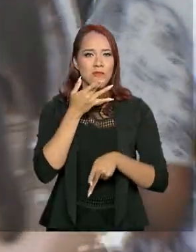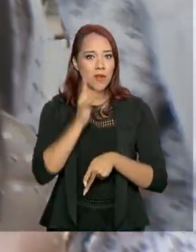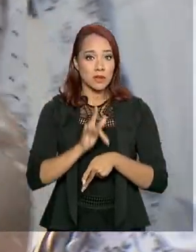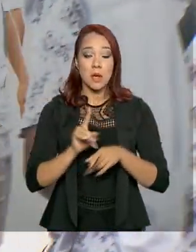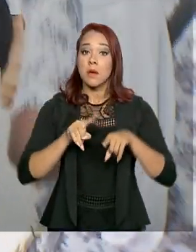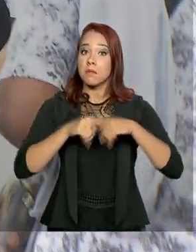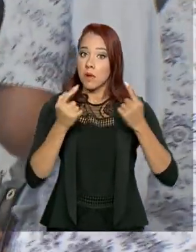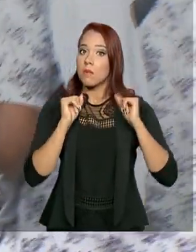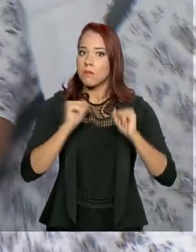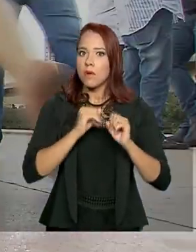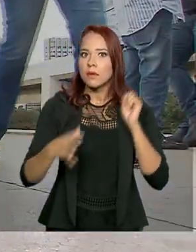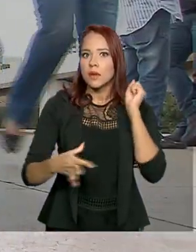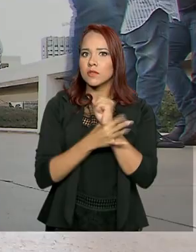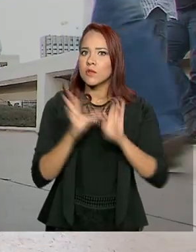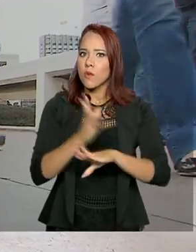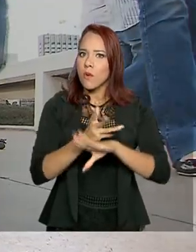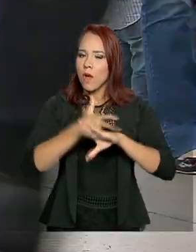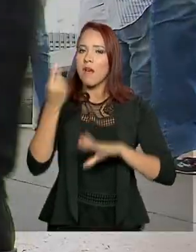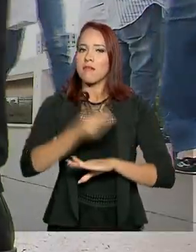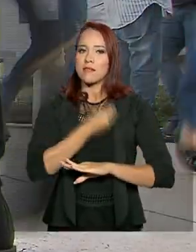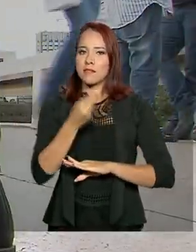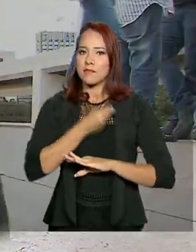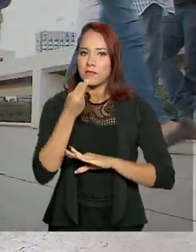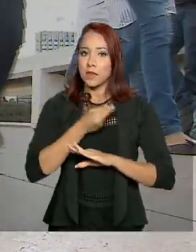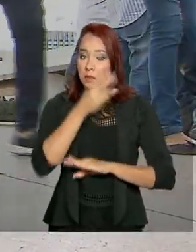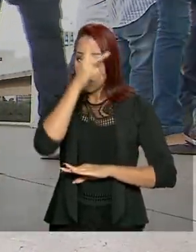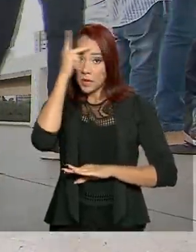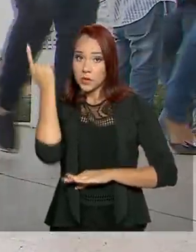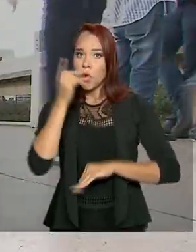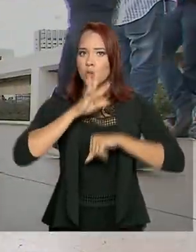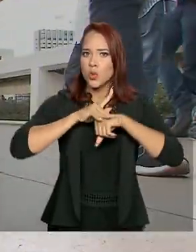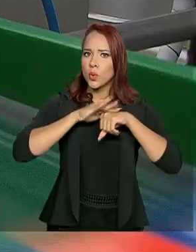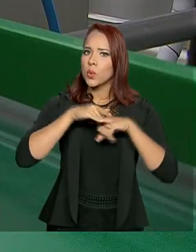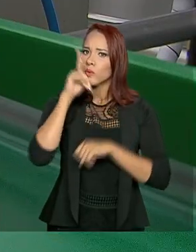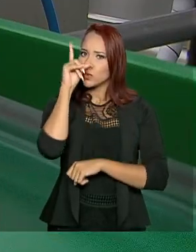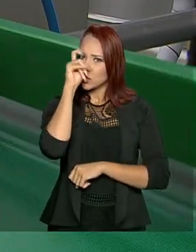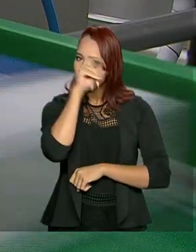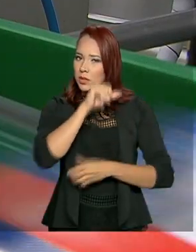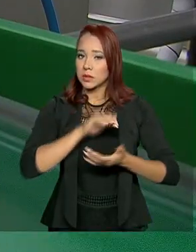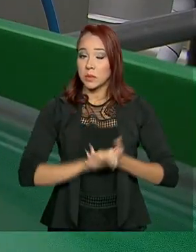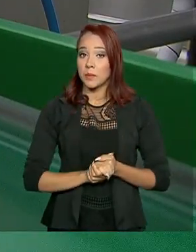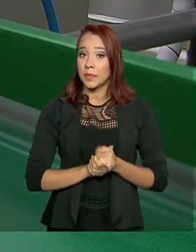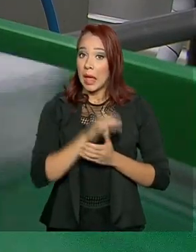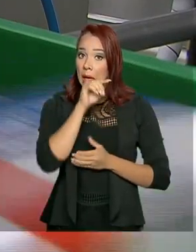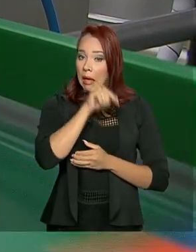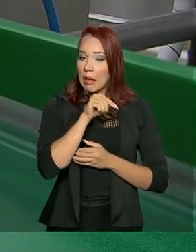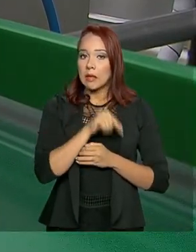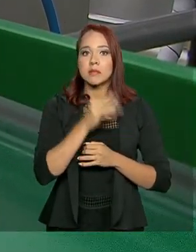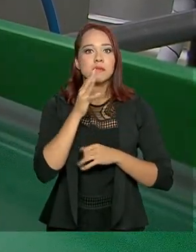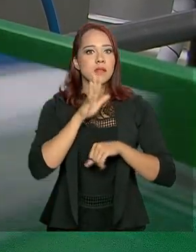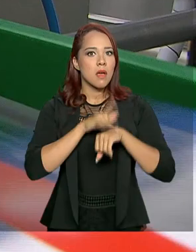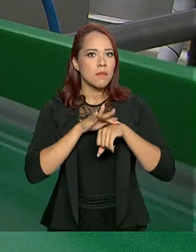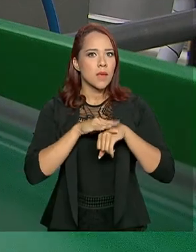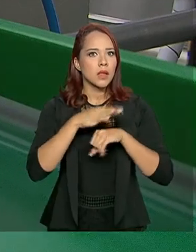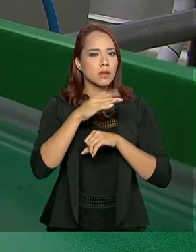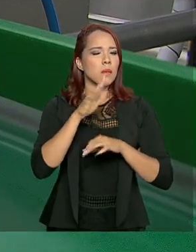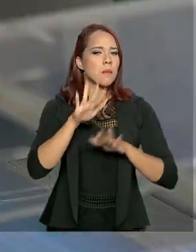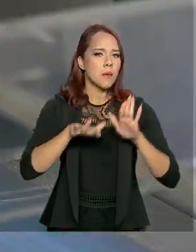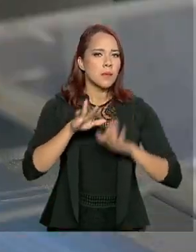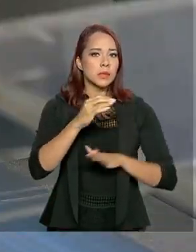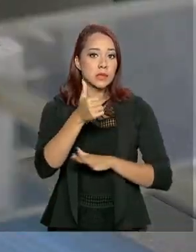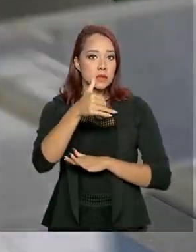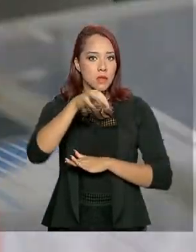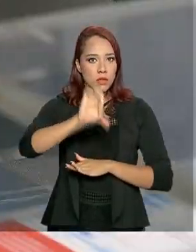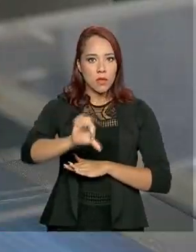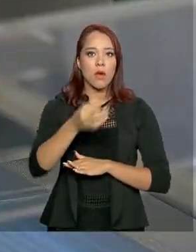mas que podem garantir qualidade de vida para pacientes com doenças raras. Estes são alguns dos 19 medicamentos